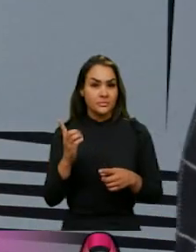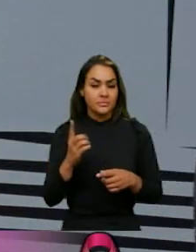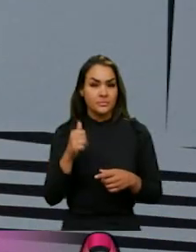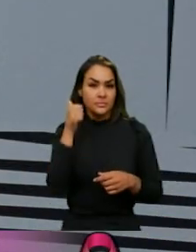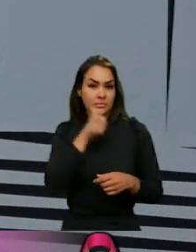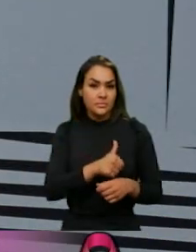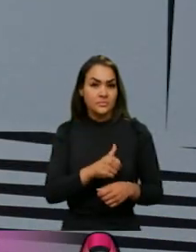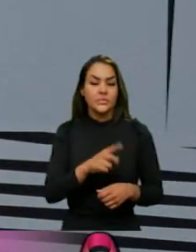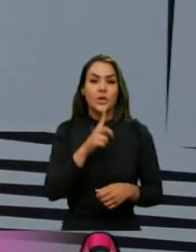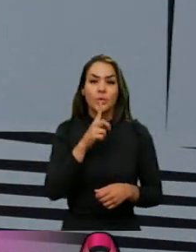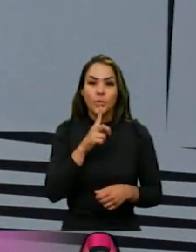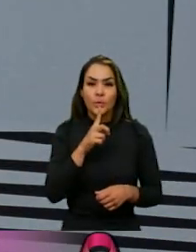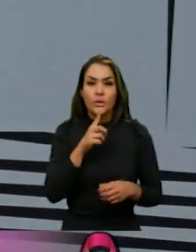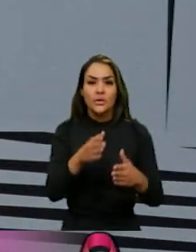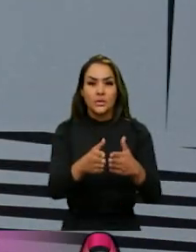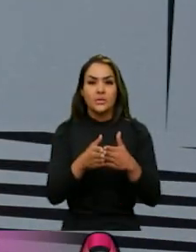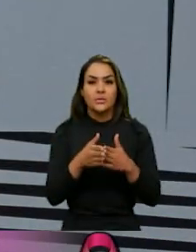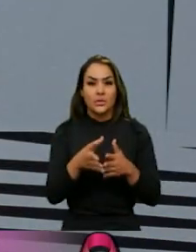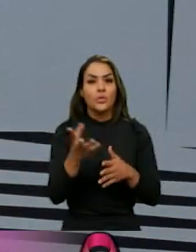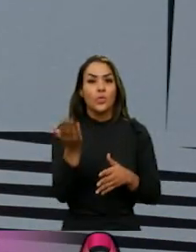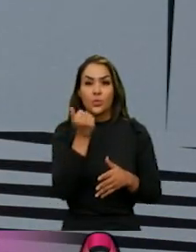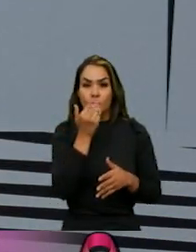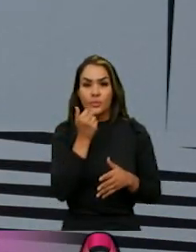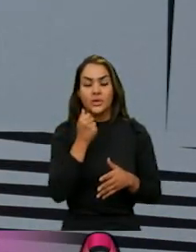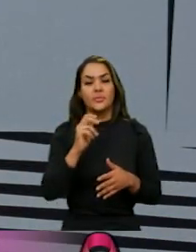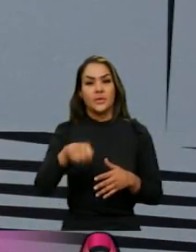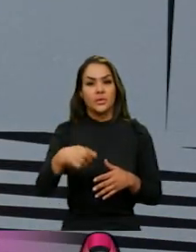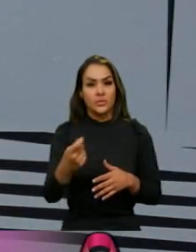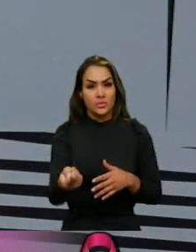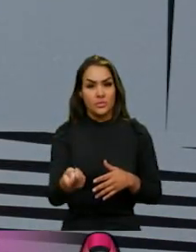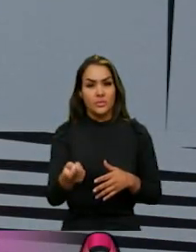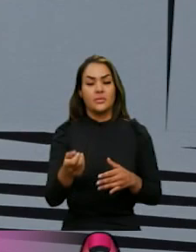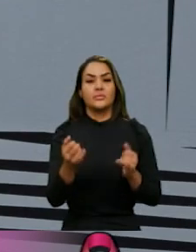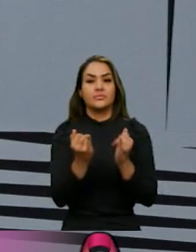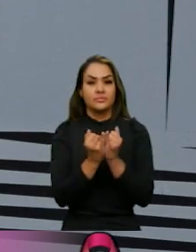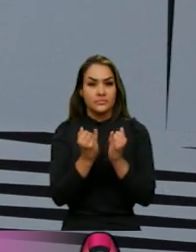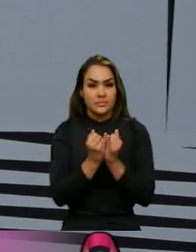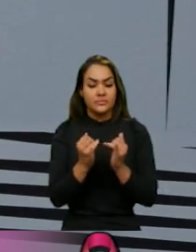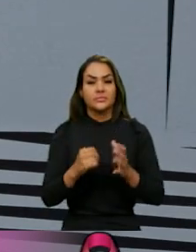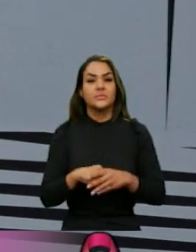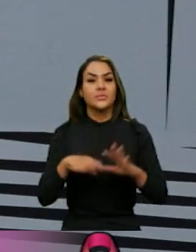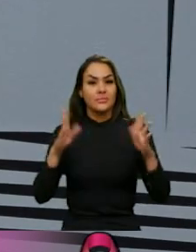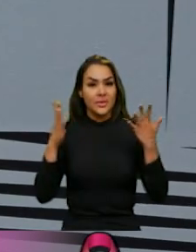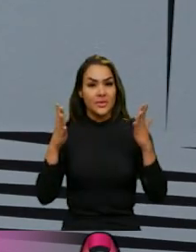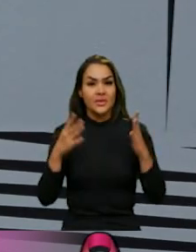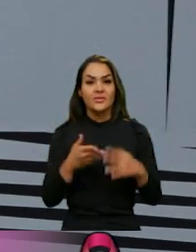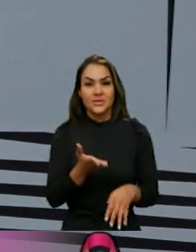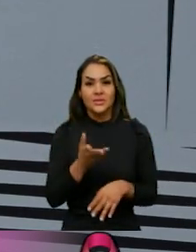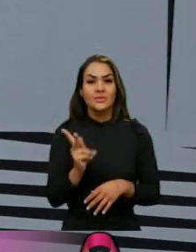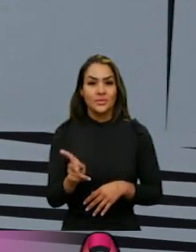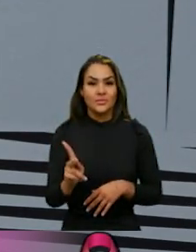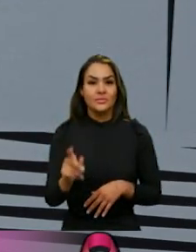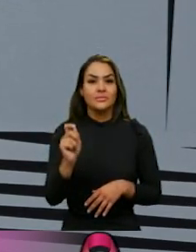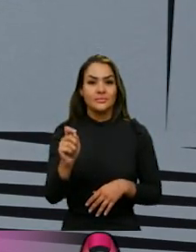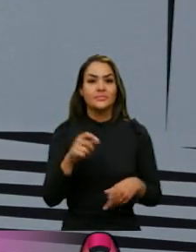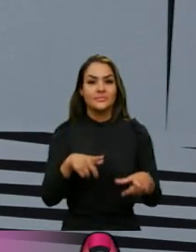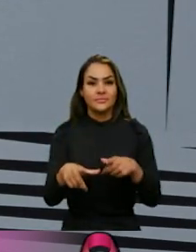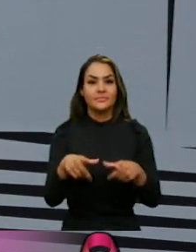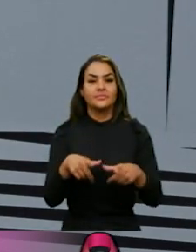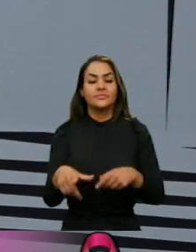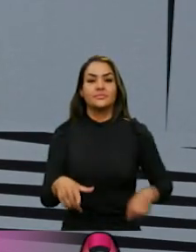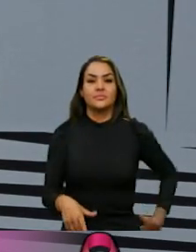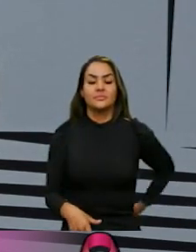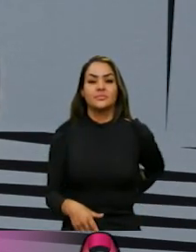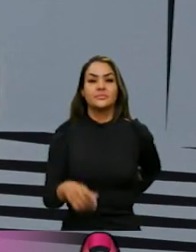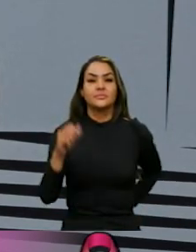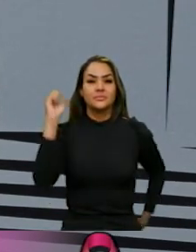pedia alimento ou alguma coisa para doar para as entidades, né? Então, parabéns. E continuou esse trabalho, né? Então, olha,